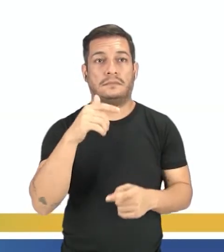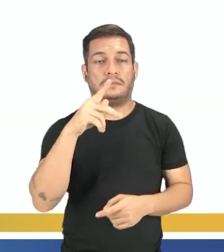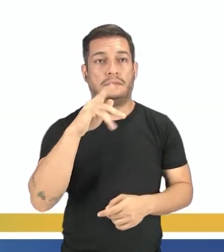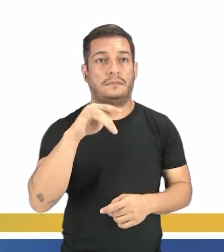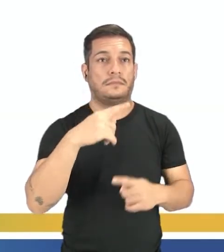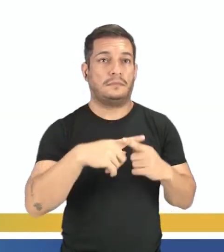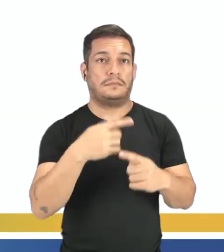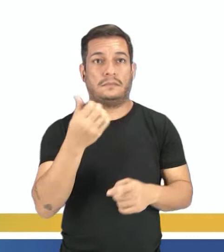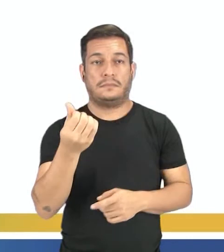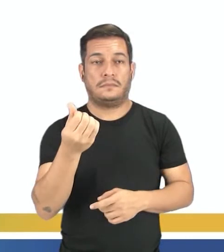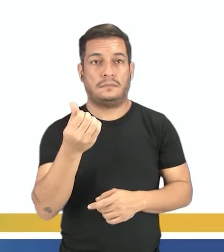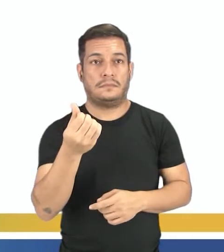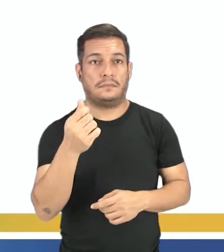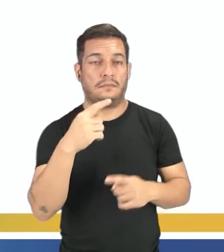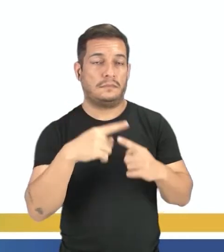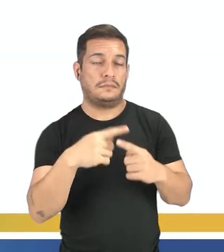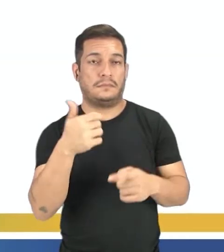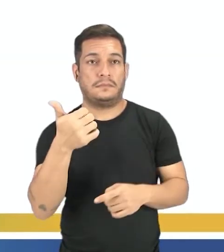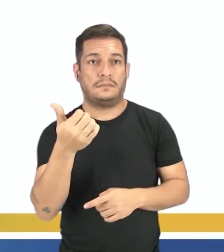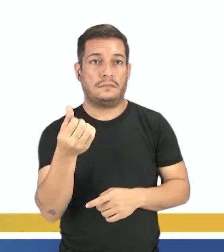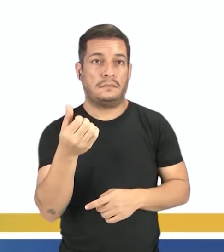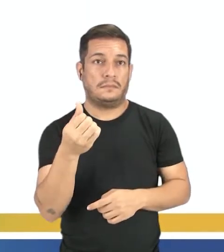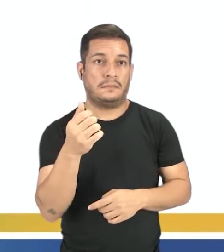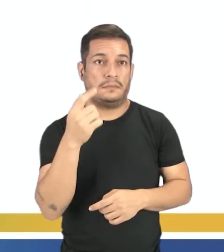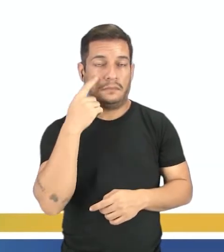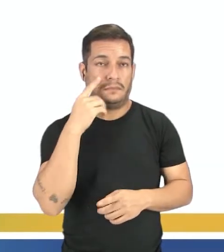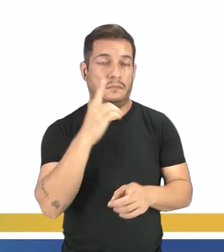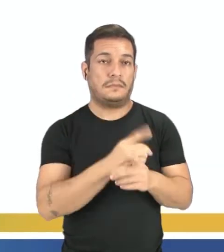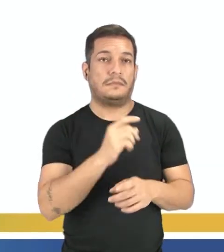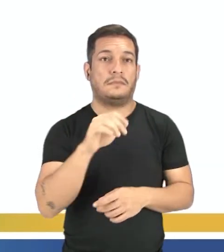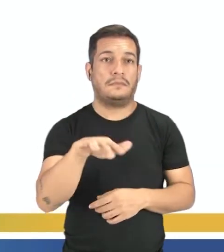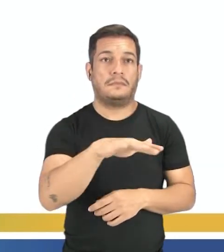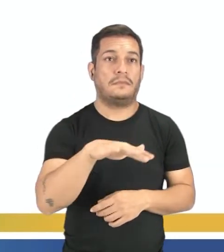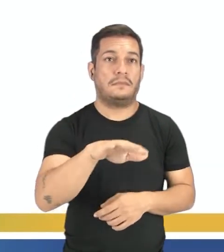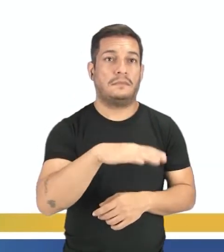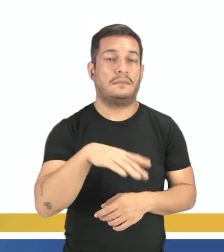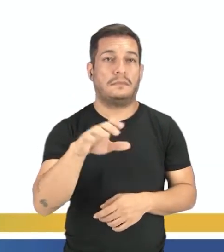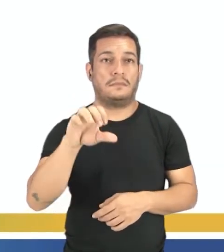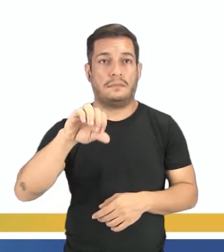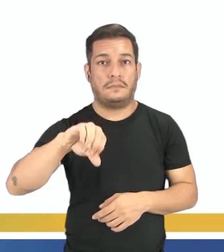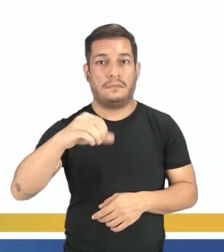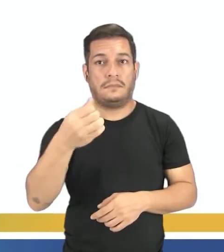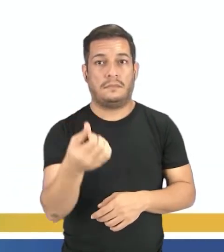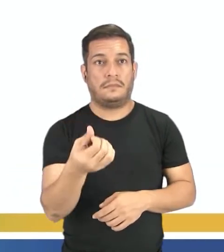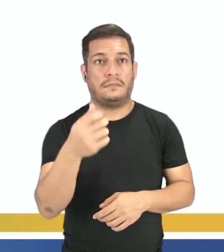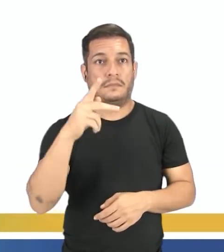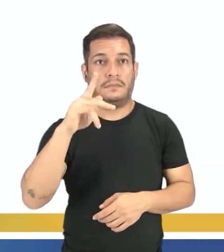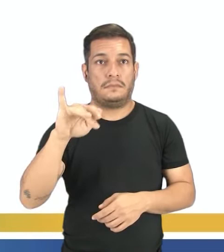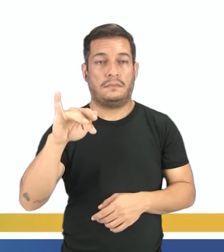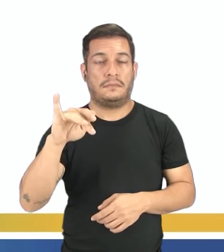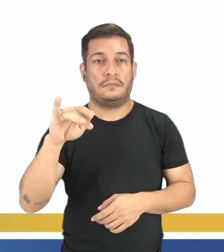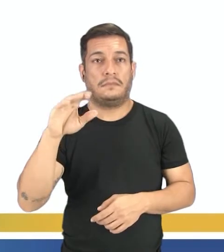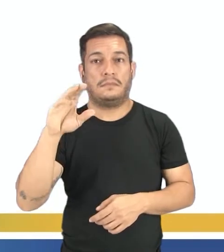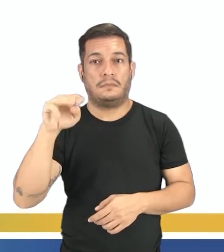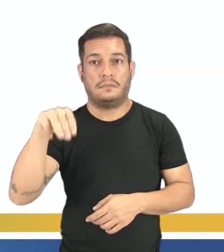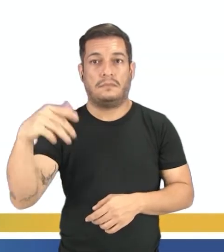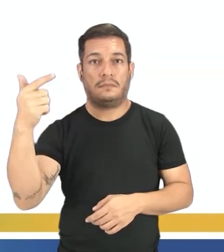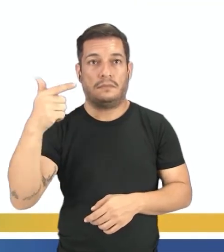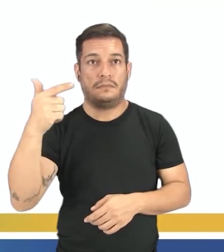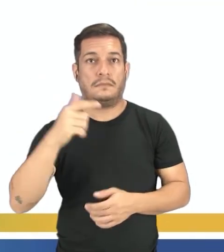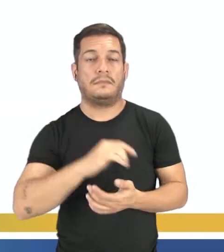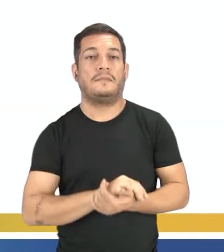vezes 6 vezes 16. Nós encontramos aqui a área total, 96 π centímetro ao